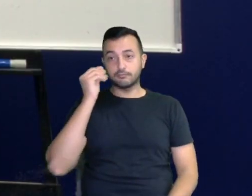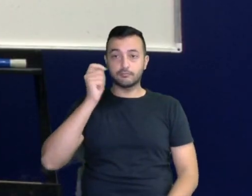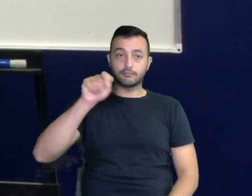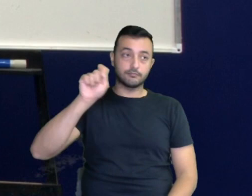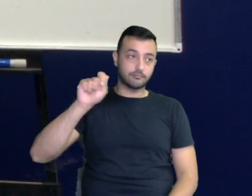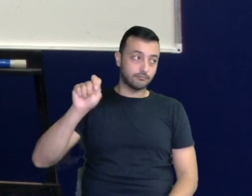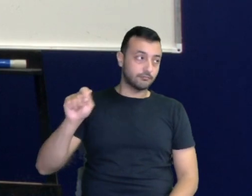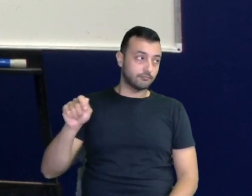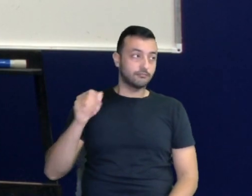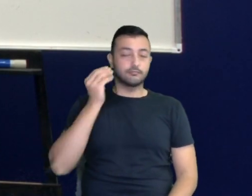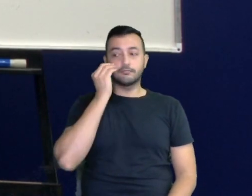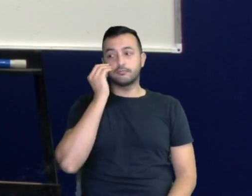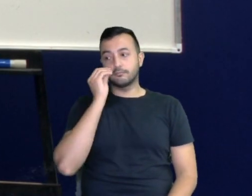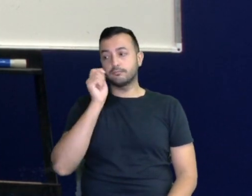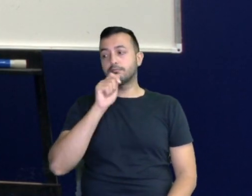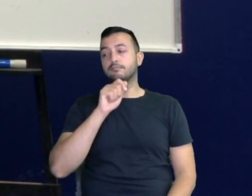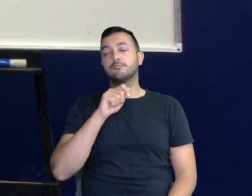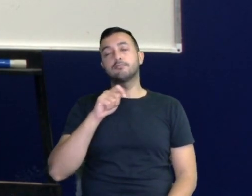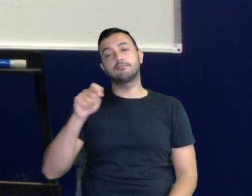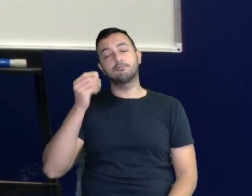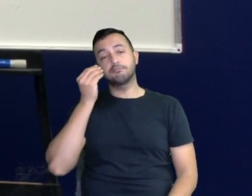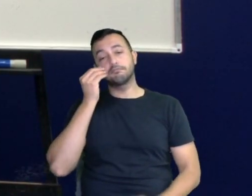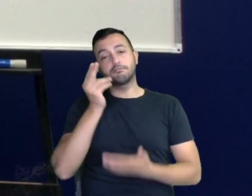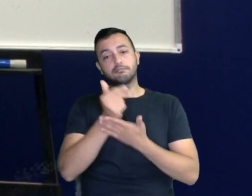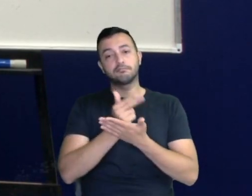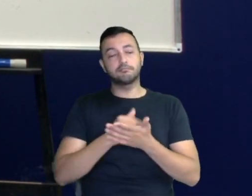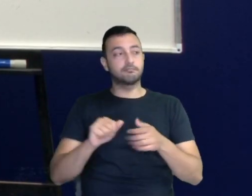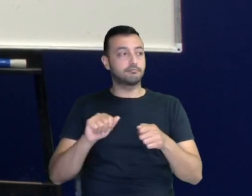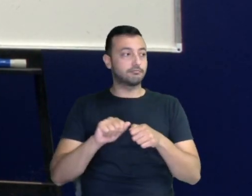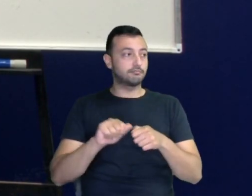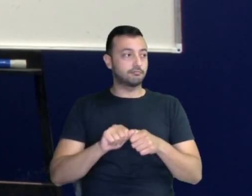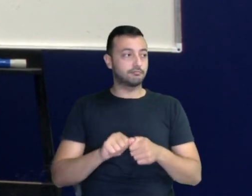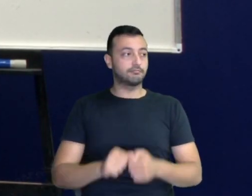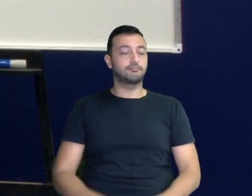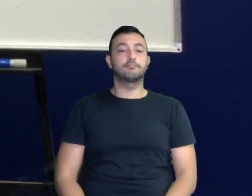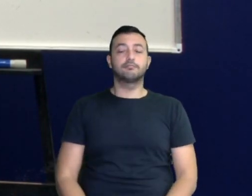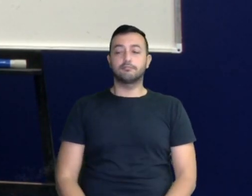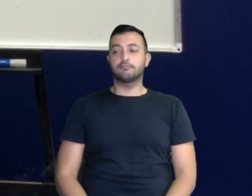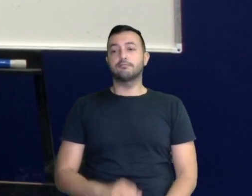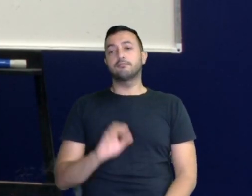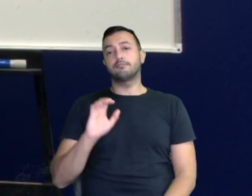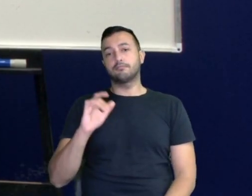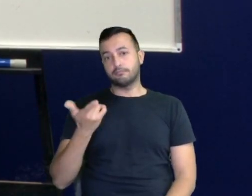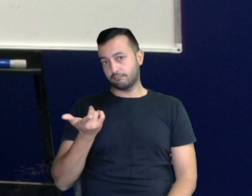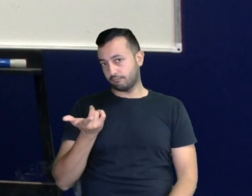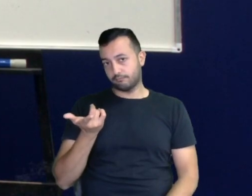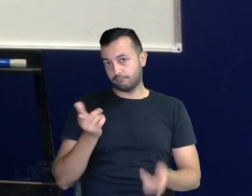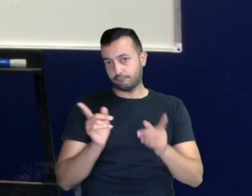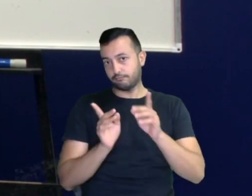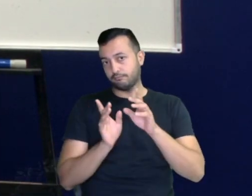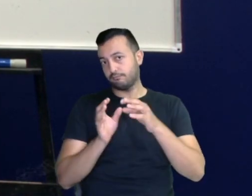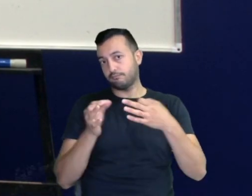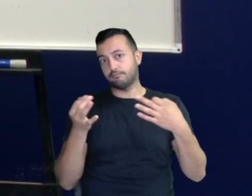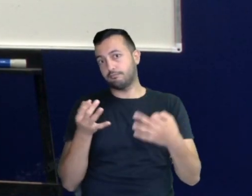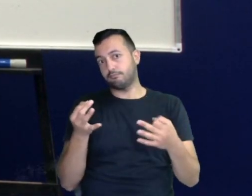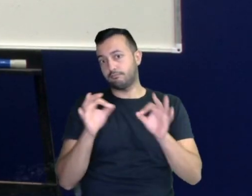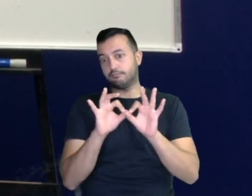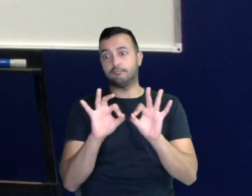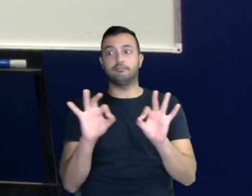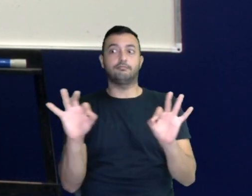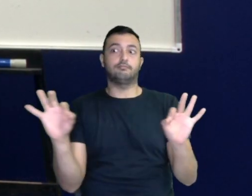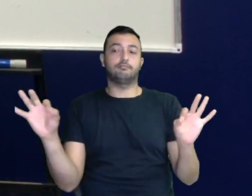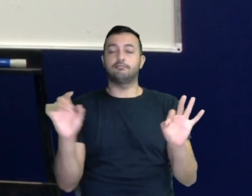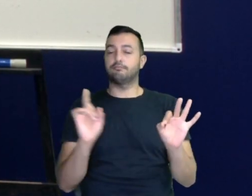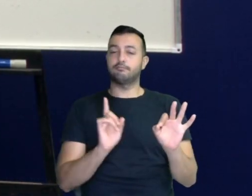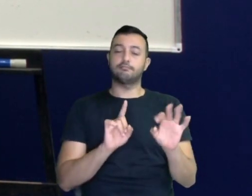quadro. Vou tentar reproduzir aquela figura. Claro que minha linha não vai ficar linha, né?